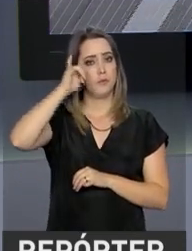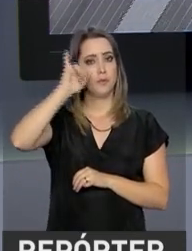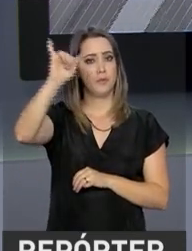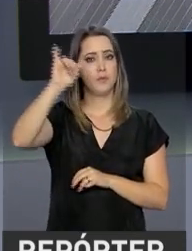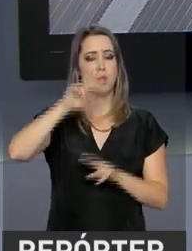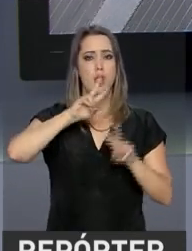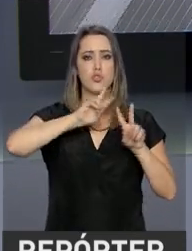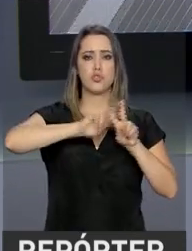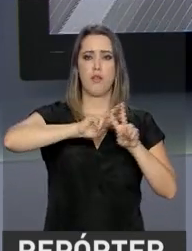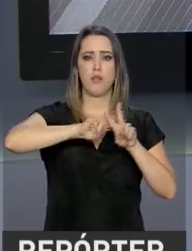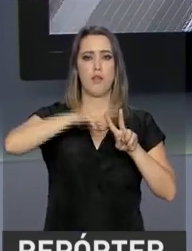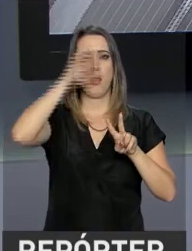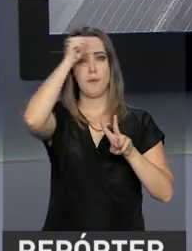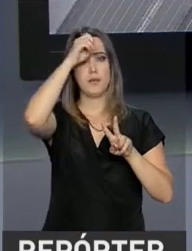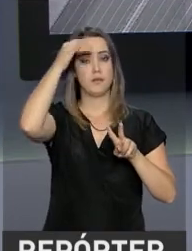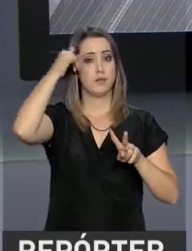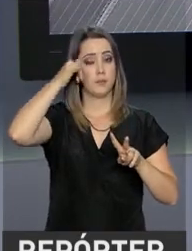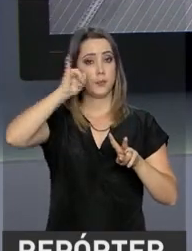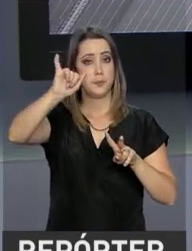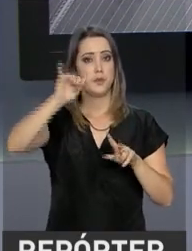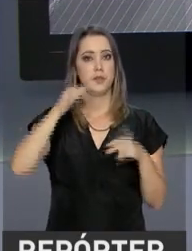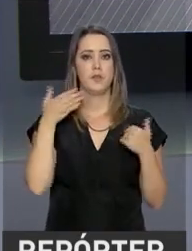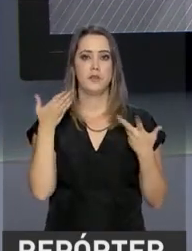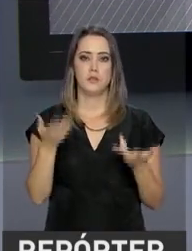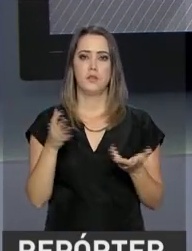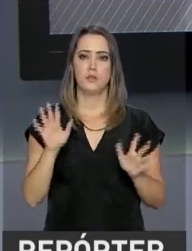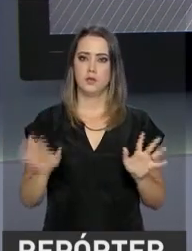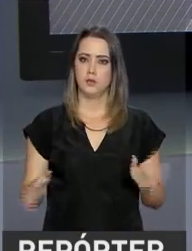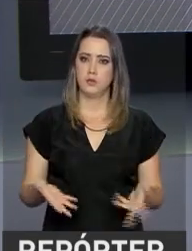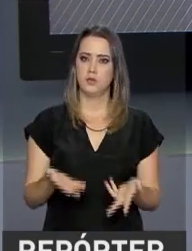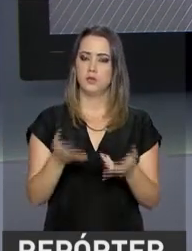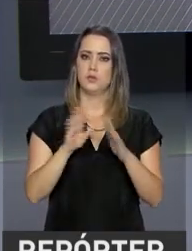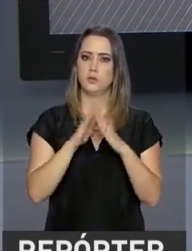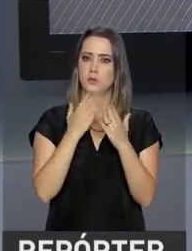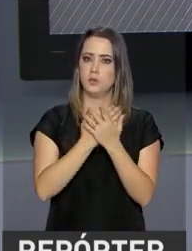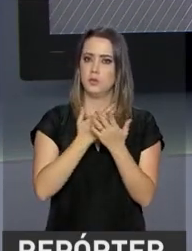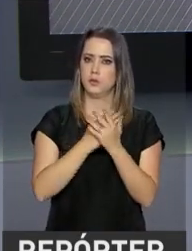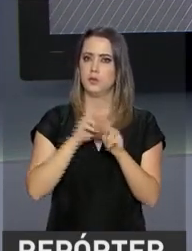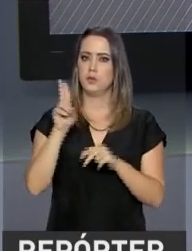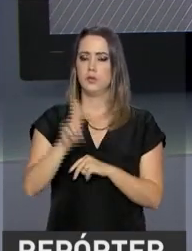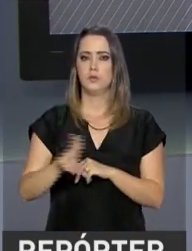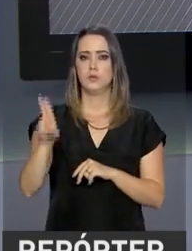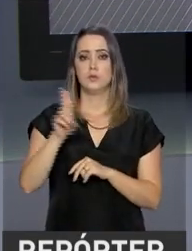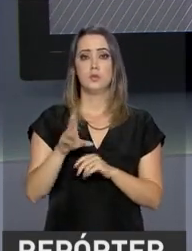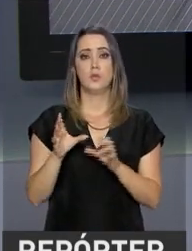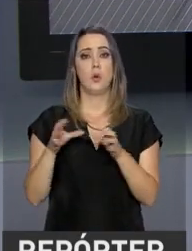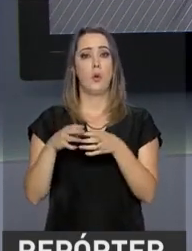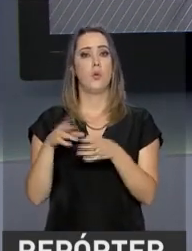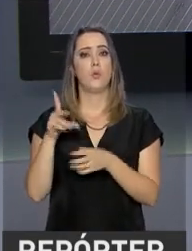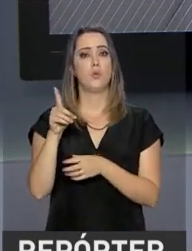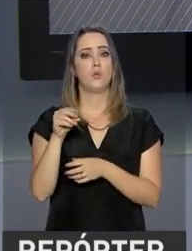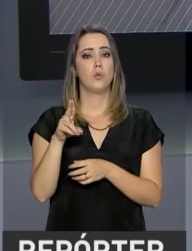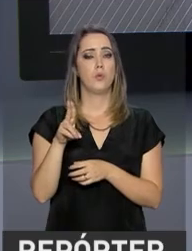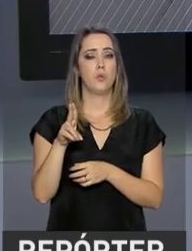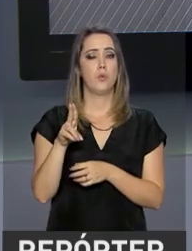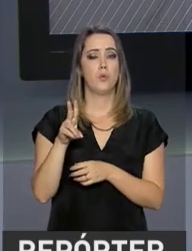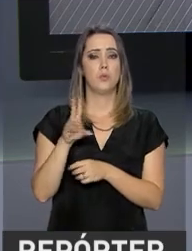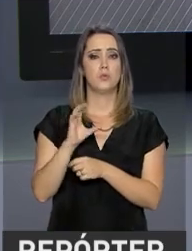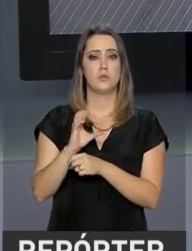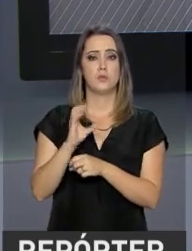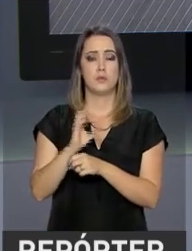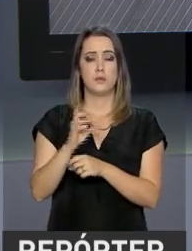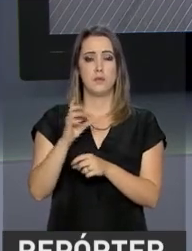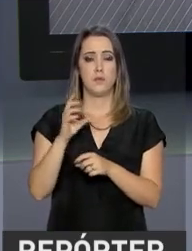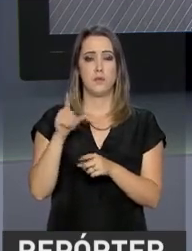#eusougay para prevenir é uma iniciativa para incentivar escolas universidades e defesas civis a divulgar em projetos